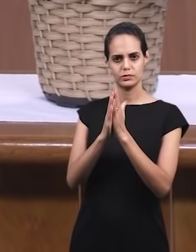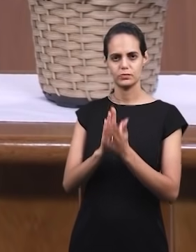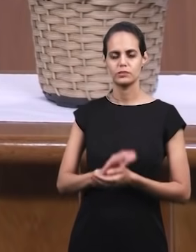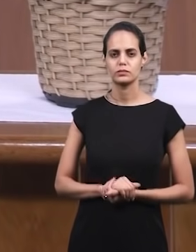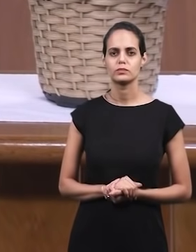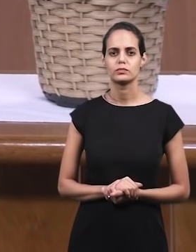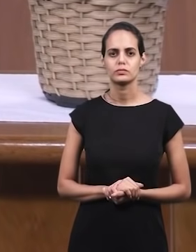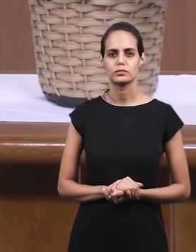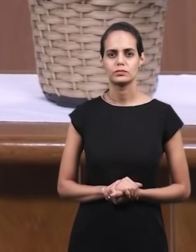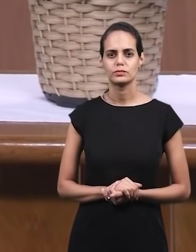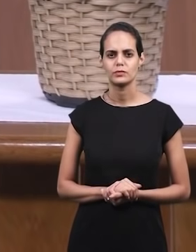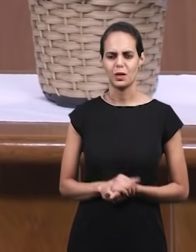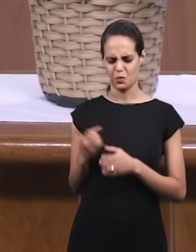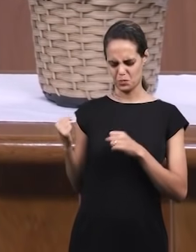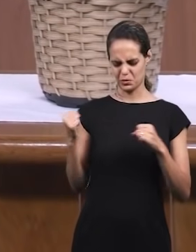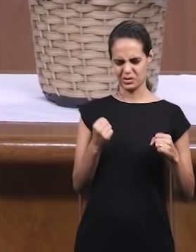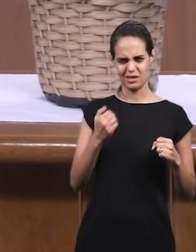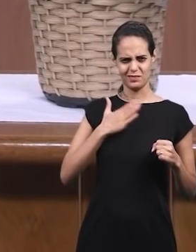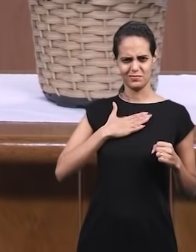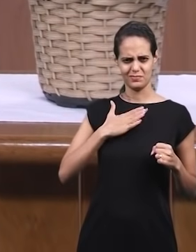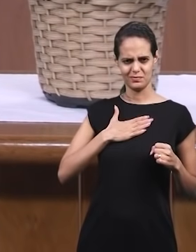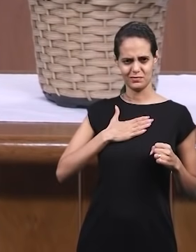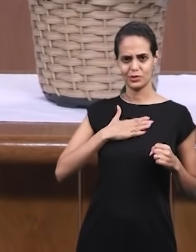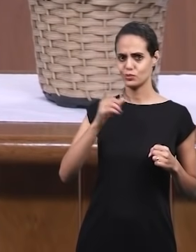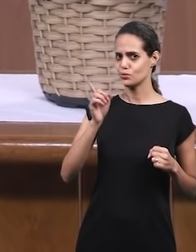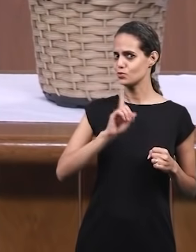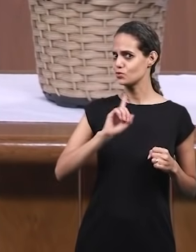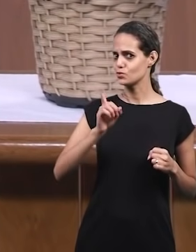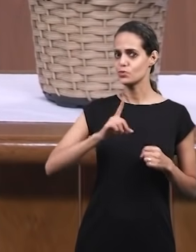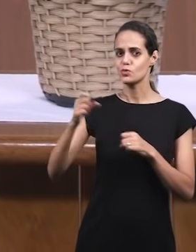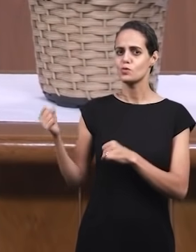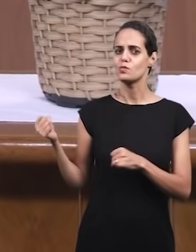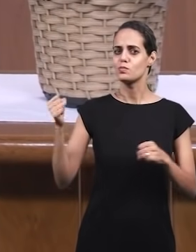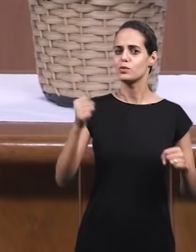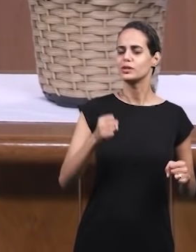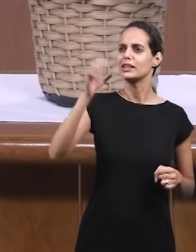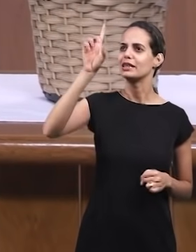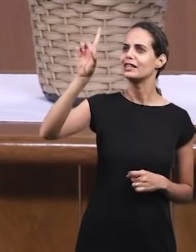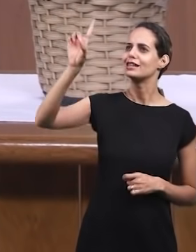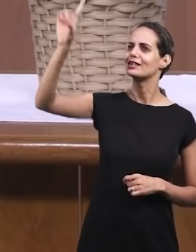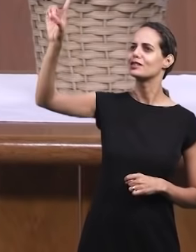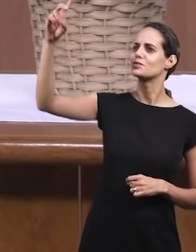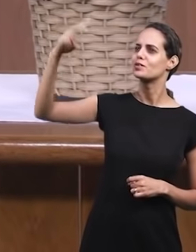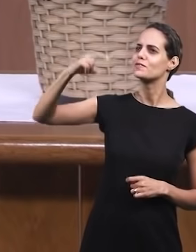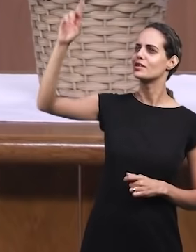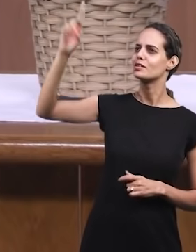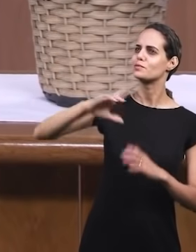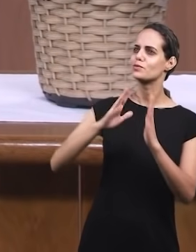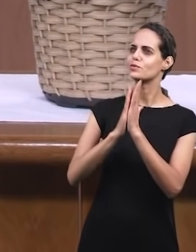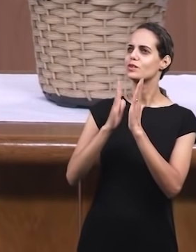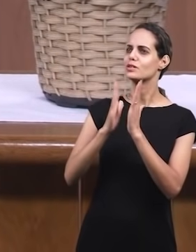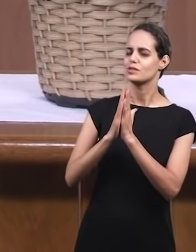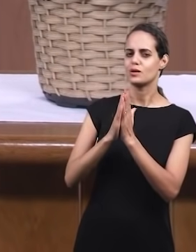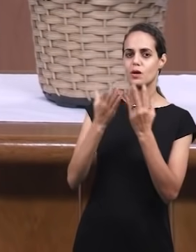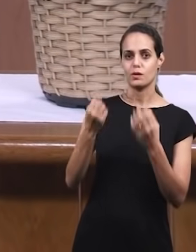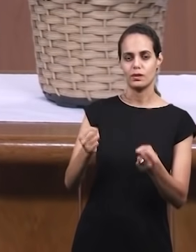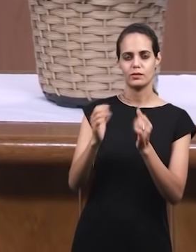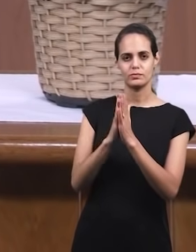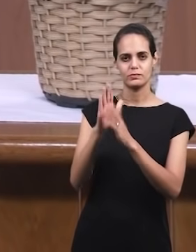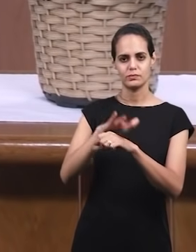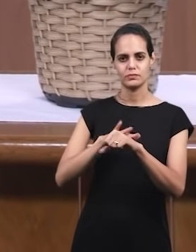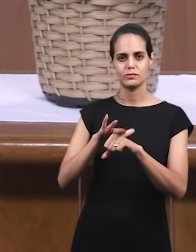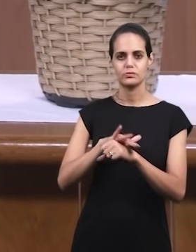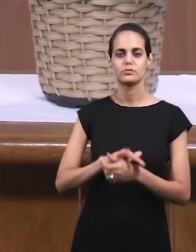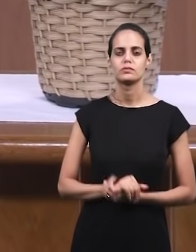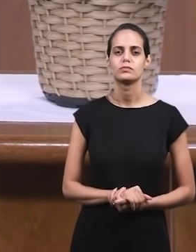orar. O poder não está em nós, o poder está naquele que ouve e que responde a oração, o nosso Deus. Então vamos falar com Ele